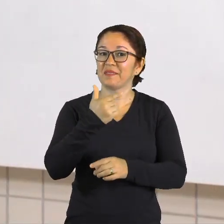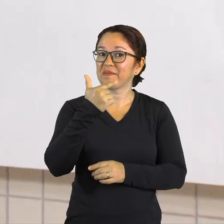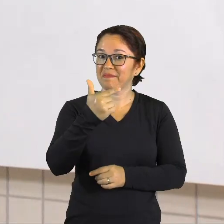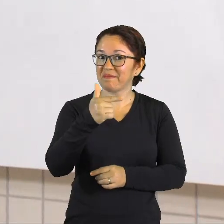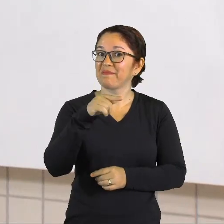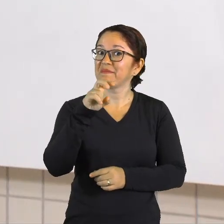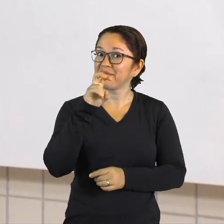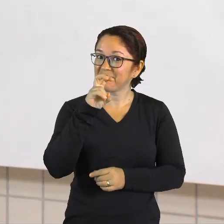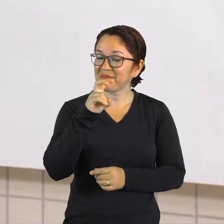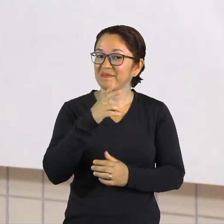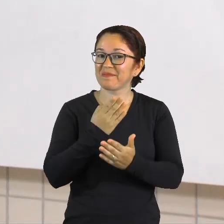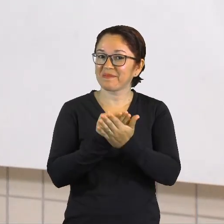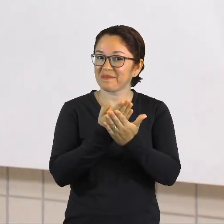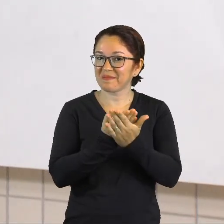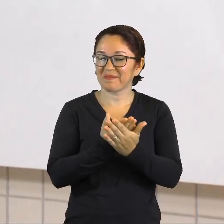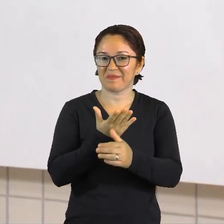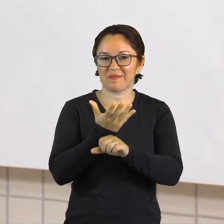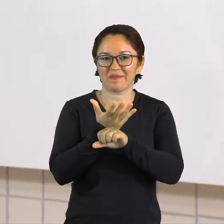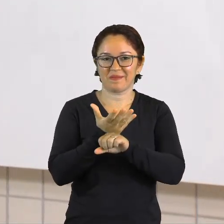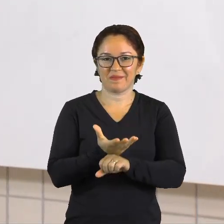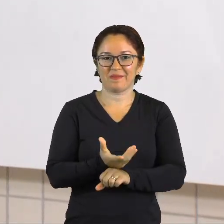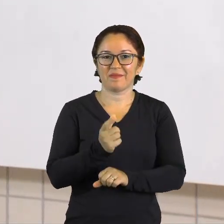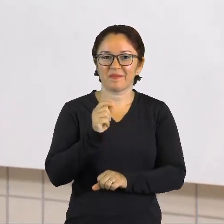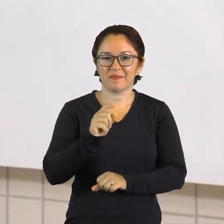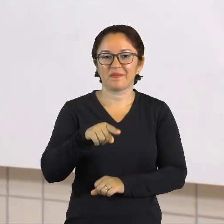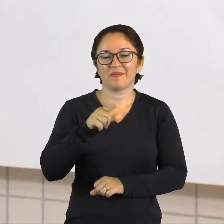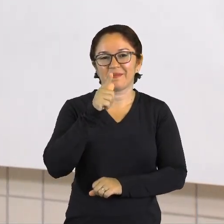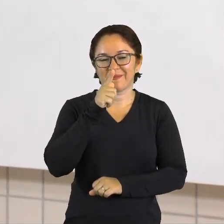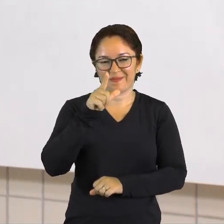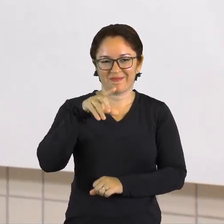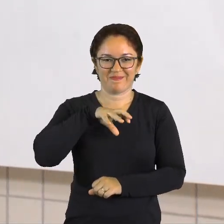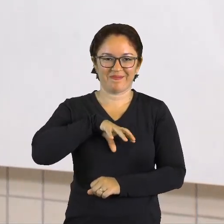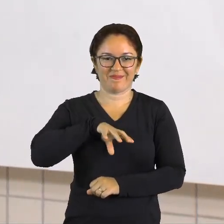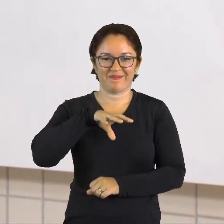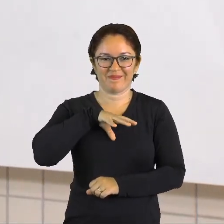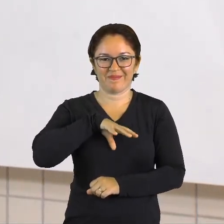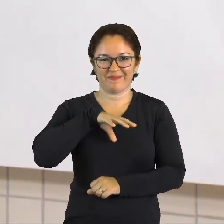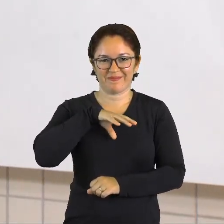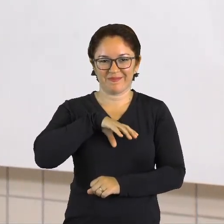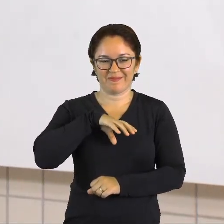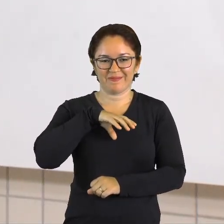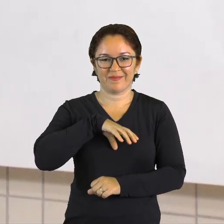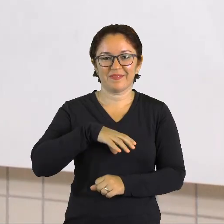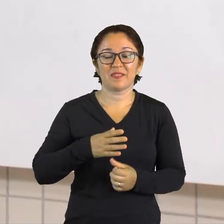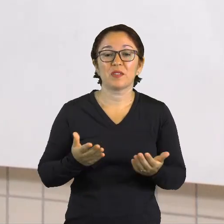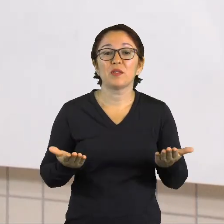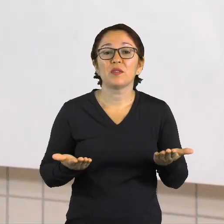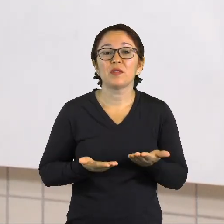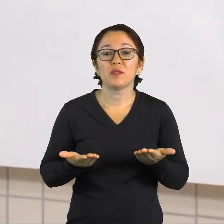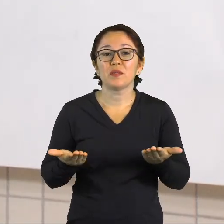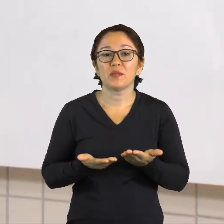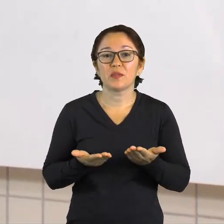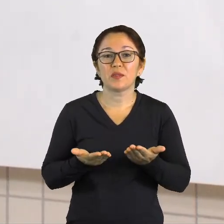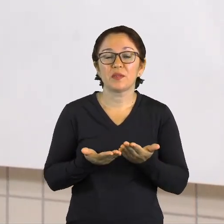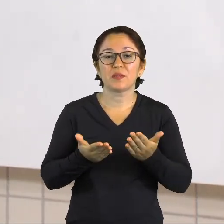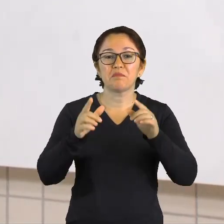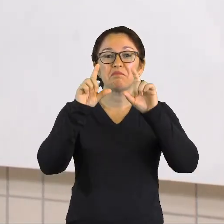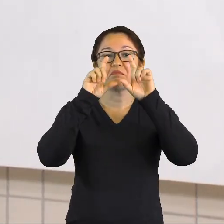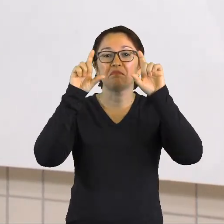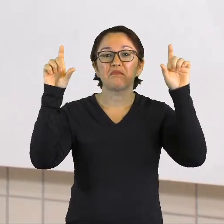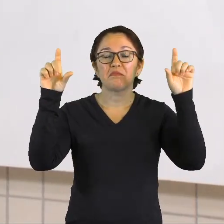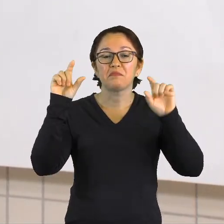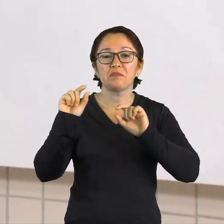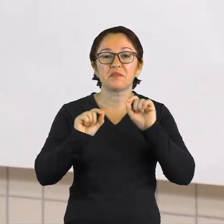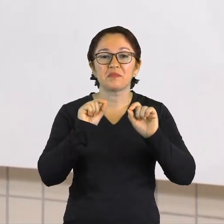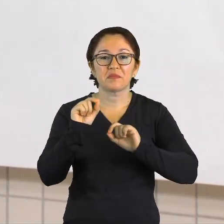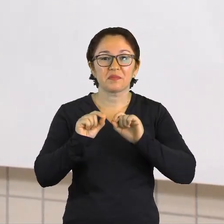aula do componente curricular de língua portuguesa. E hoje a gente vai trabalhar em